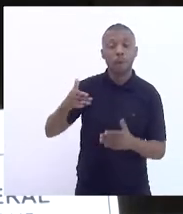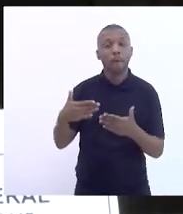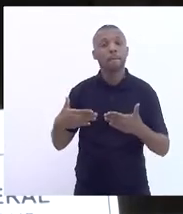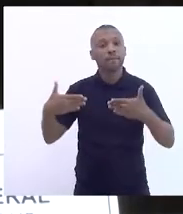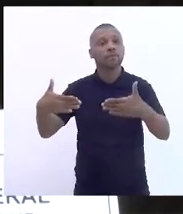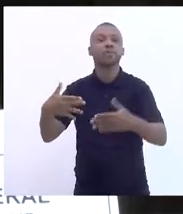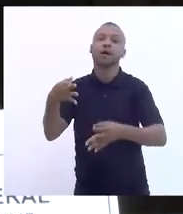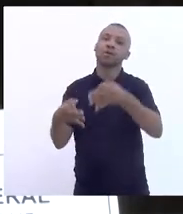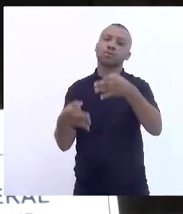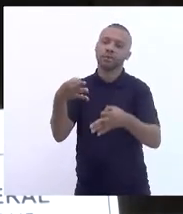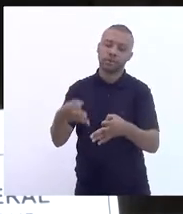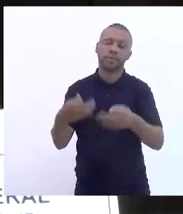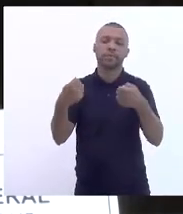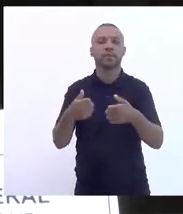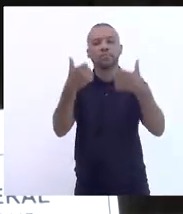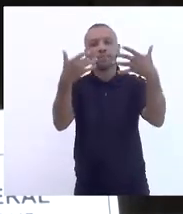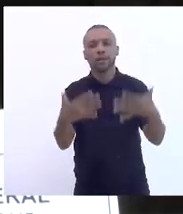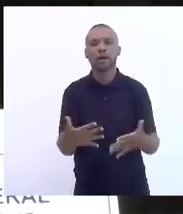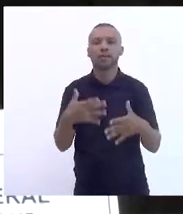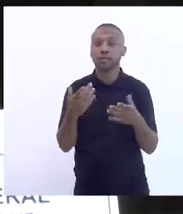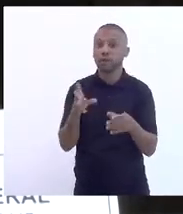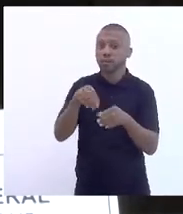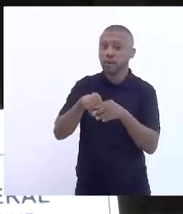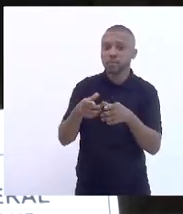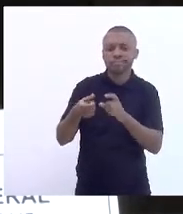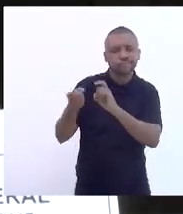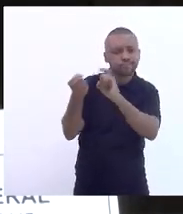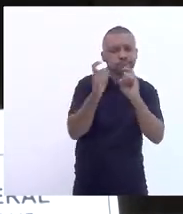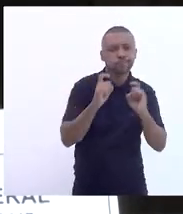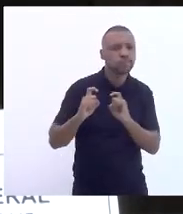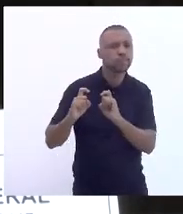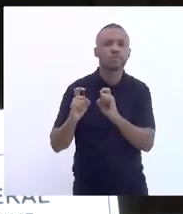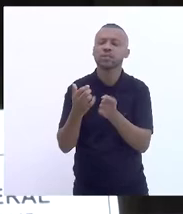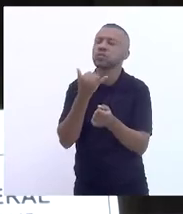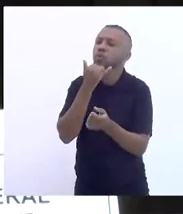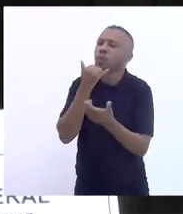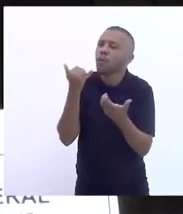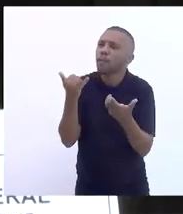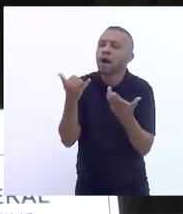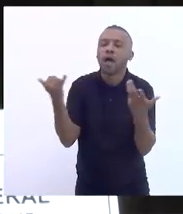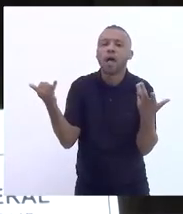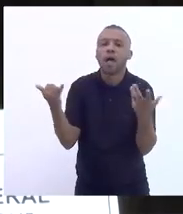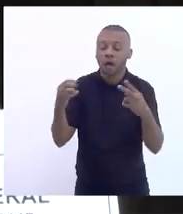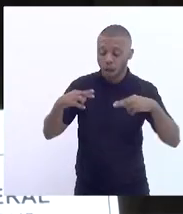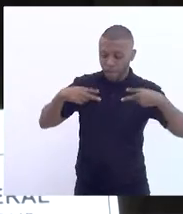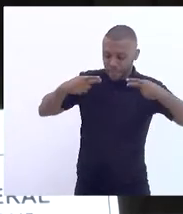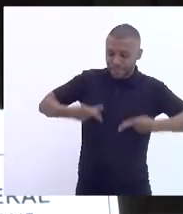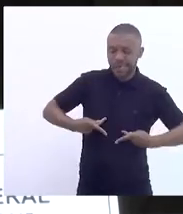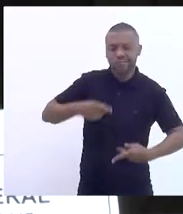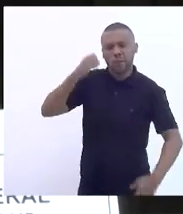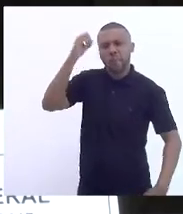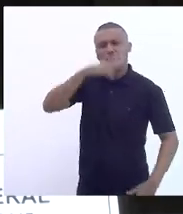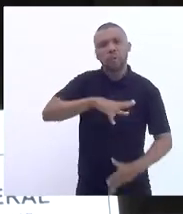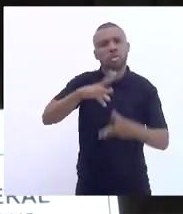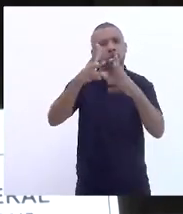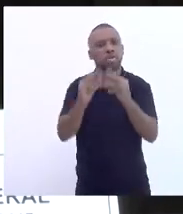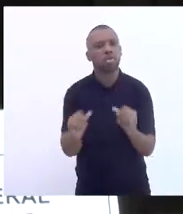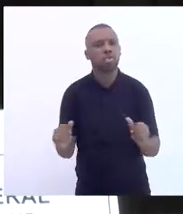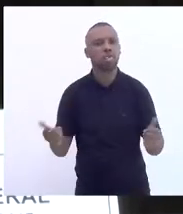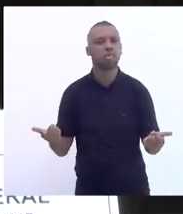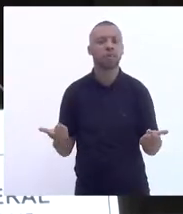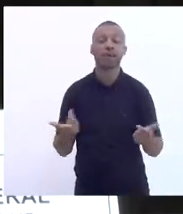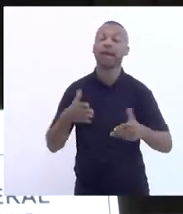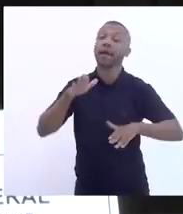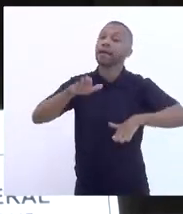explicar isso E aí eu perguntava na comissão onde foi que nós perdemos a a nossa humanidade e